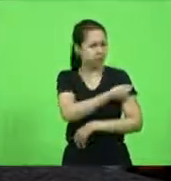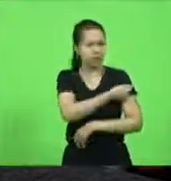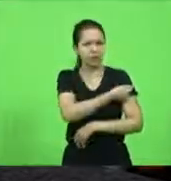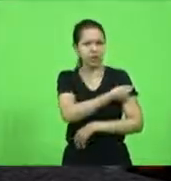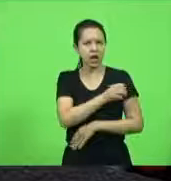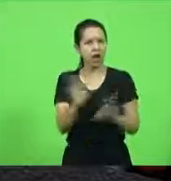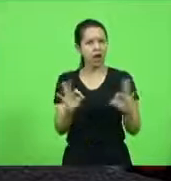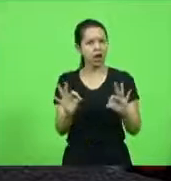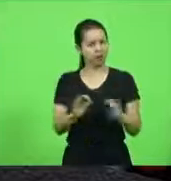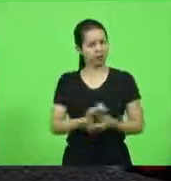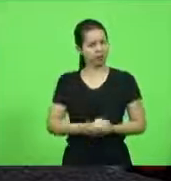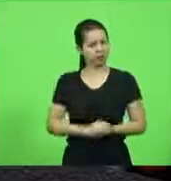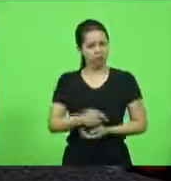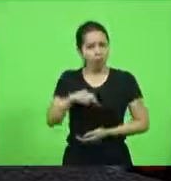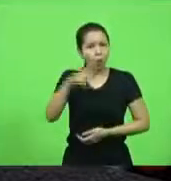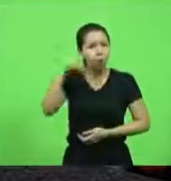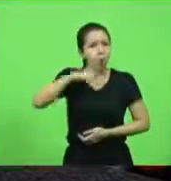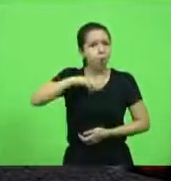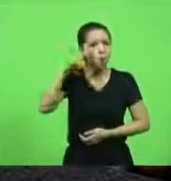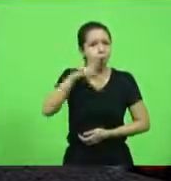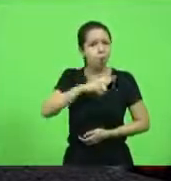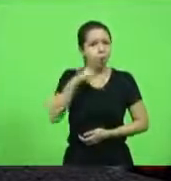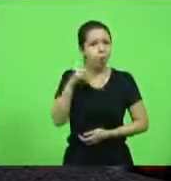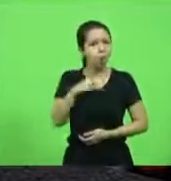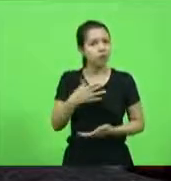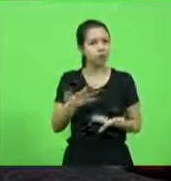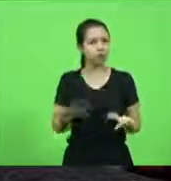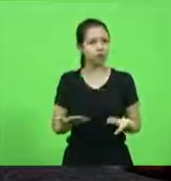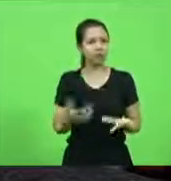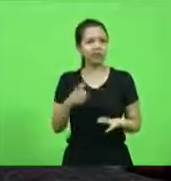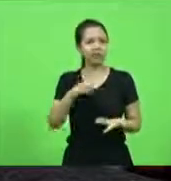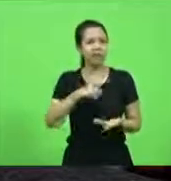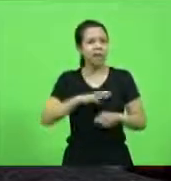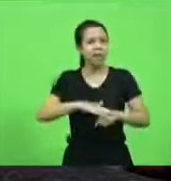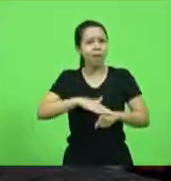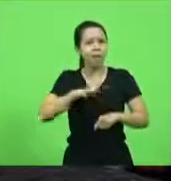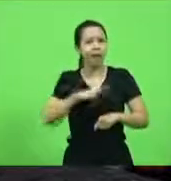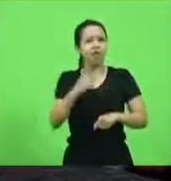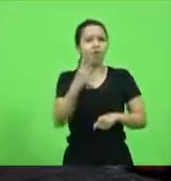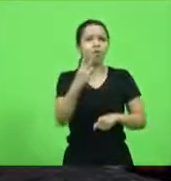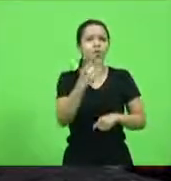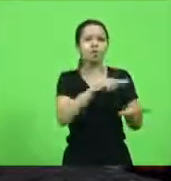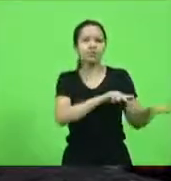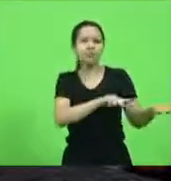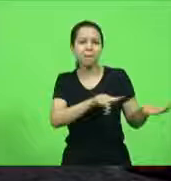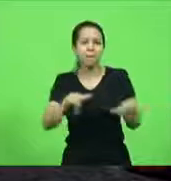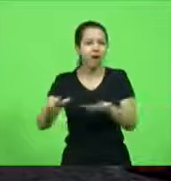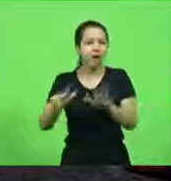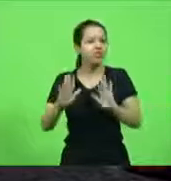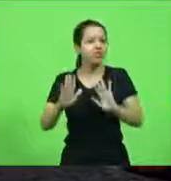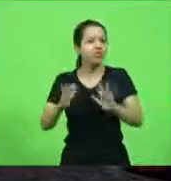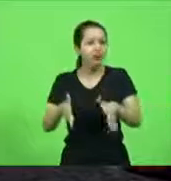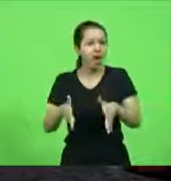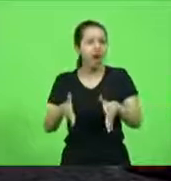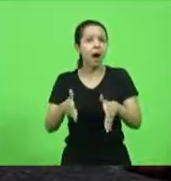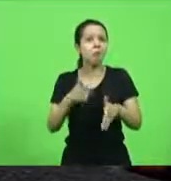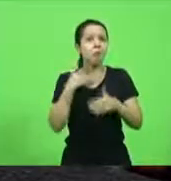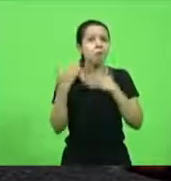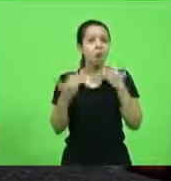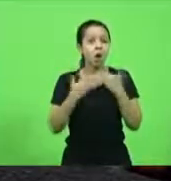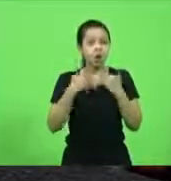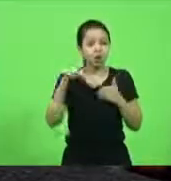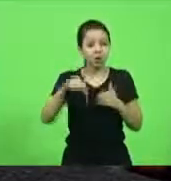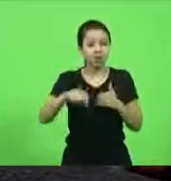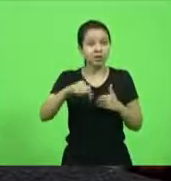em emergência, tem mais de 2 semanas que a média, que o número de mortos no